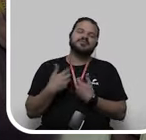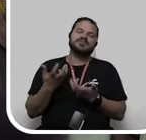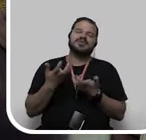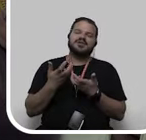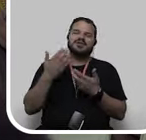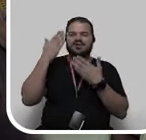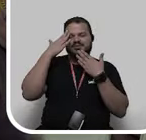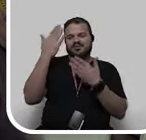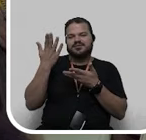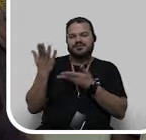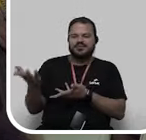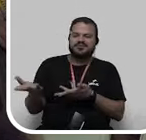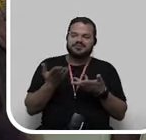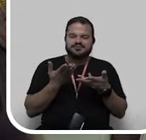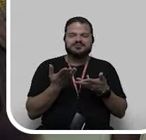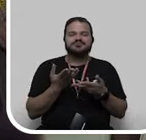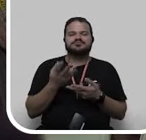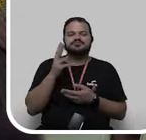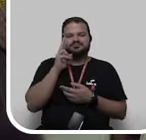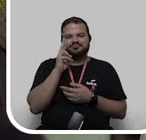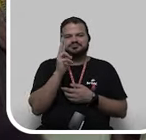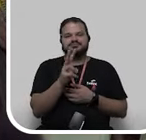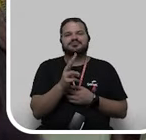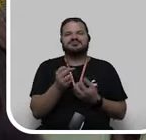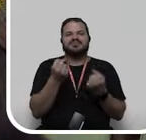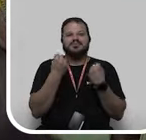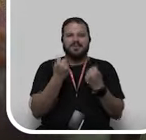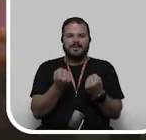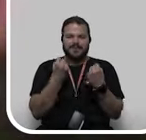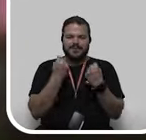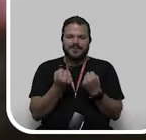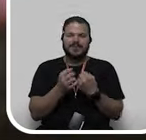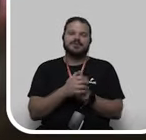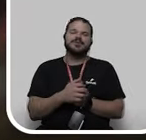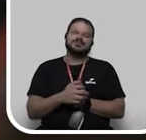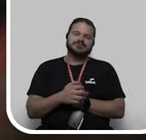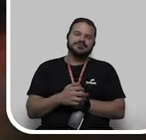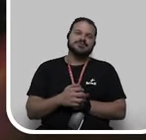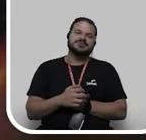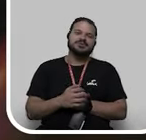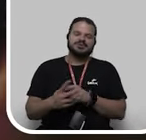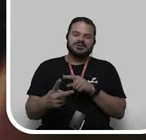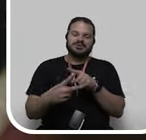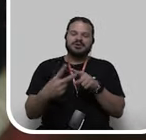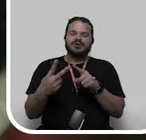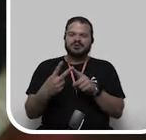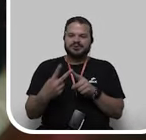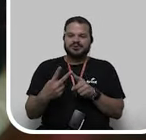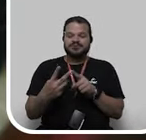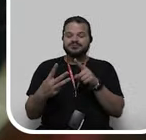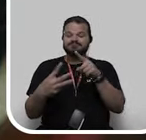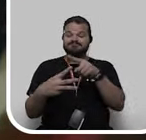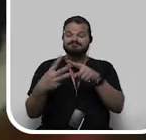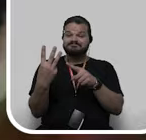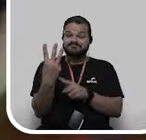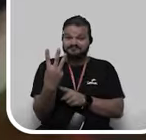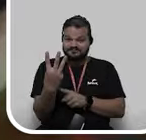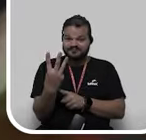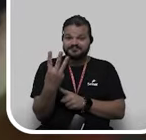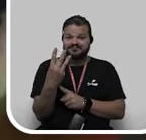meus convidados. Vocês viram que a gente tem gente de peso aqui hoje. E duas mulheres também. Três, né?